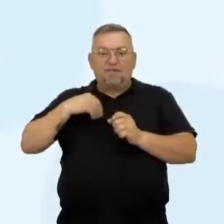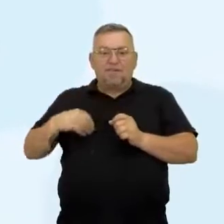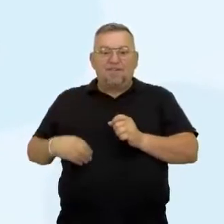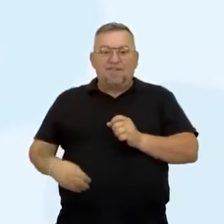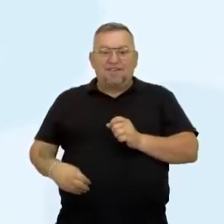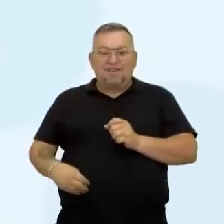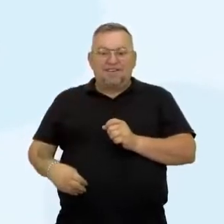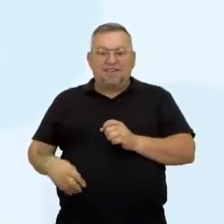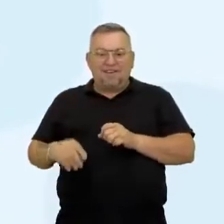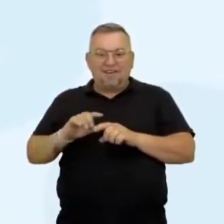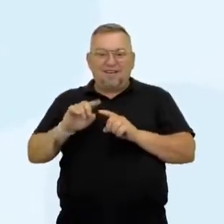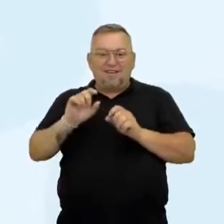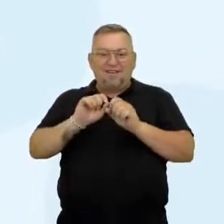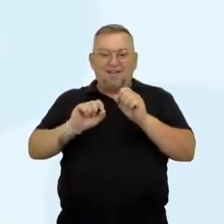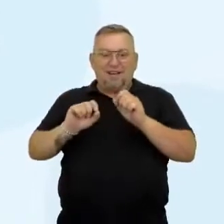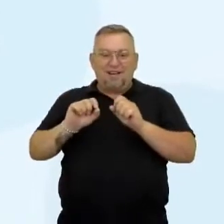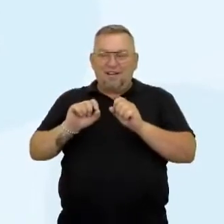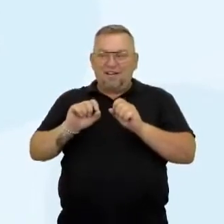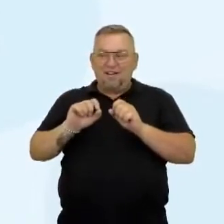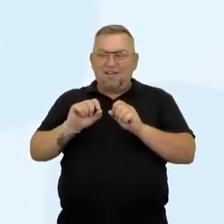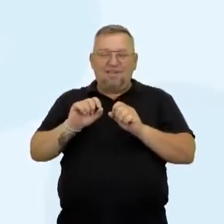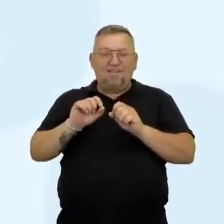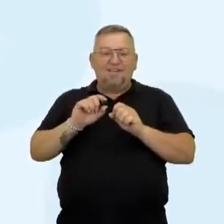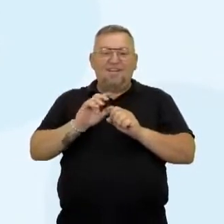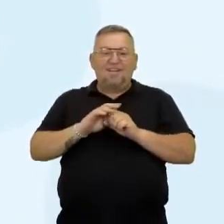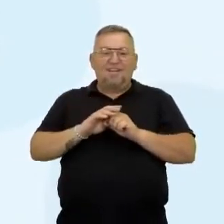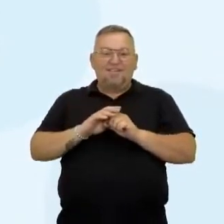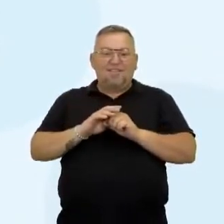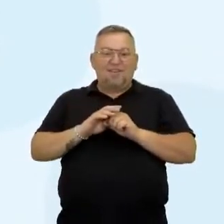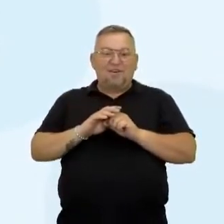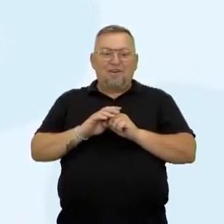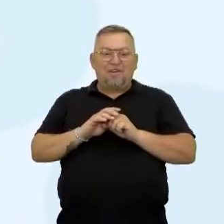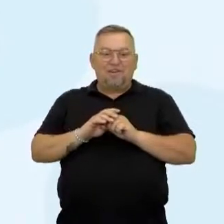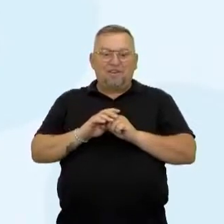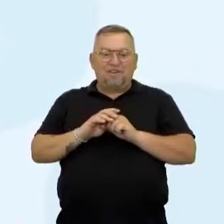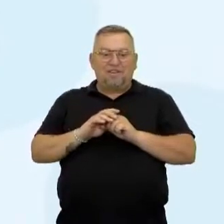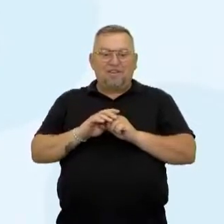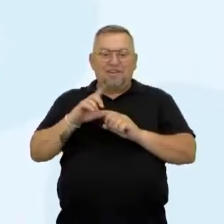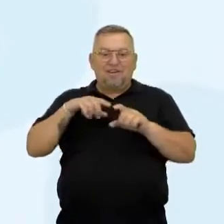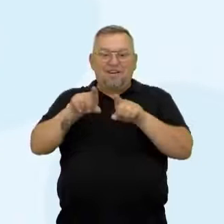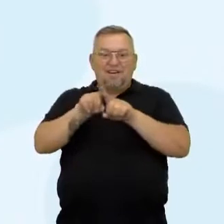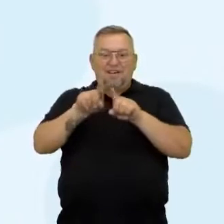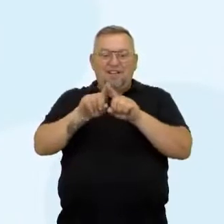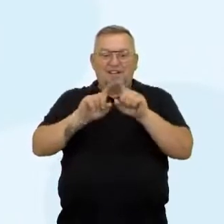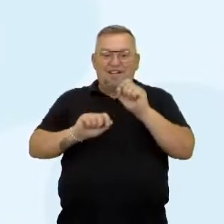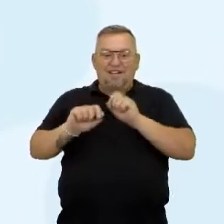fiquei encantada. Eles vieram para o Brasil uma vez, só uma ou duas. Se eu não me engano, já faz tempo.